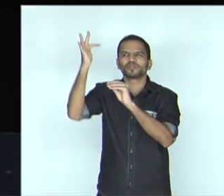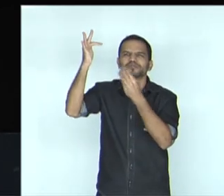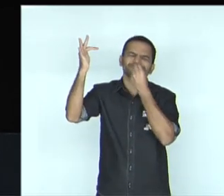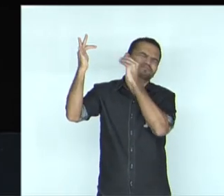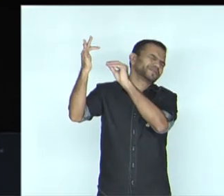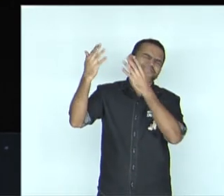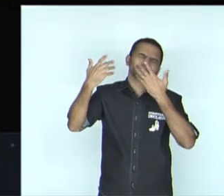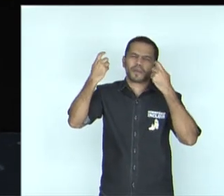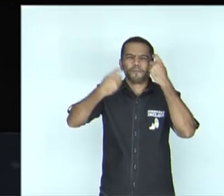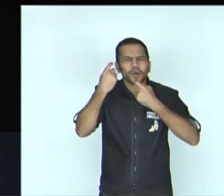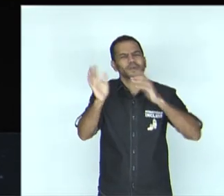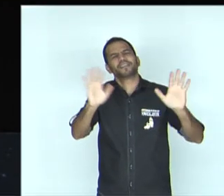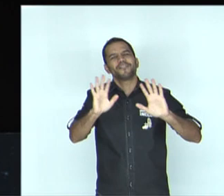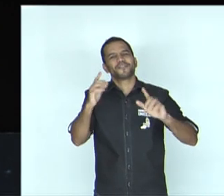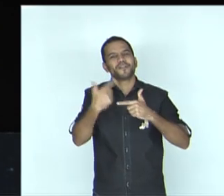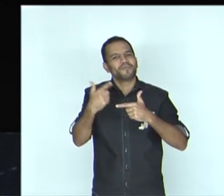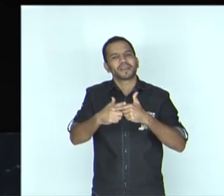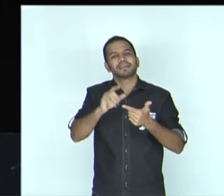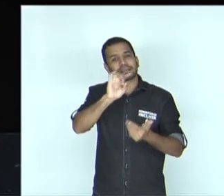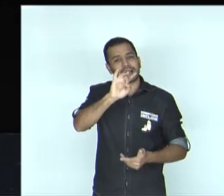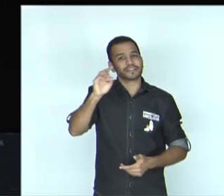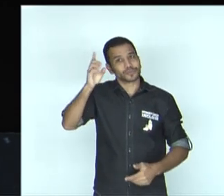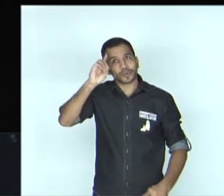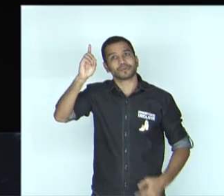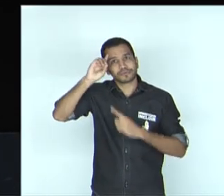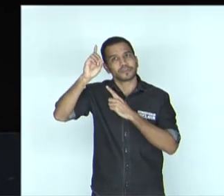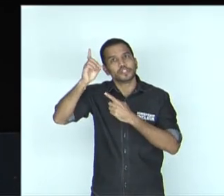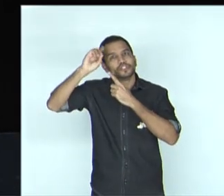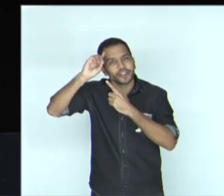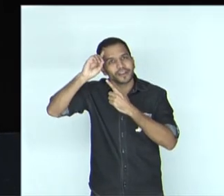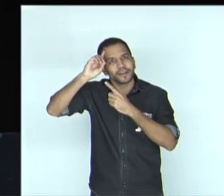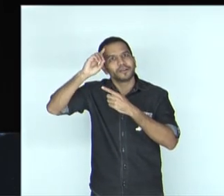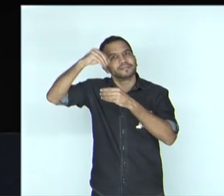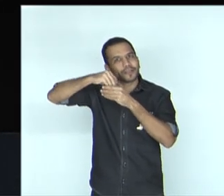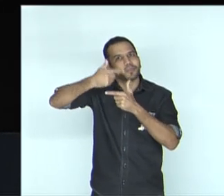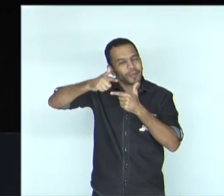preocupando hoje até venha, mas já venha com uma solução que vai mudar a sua vida.